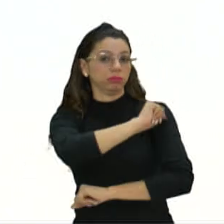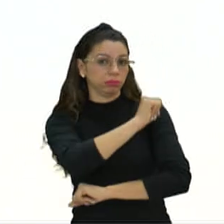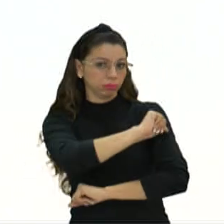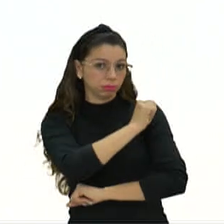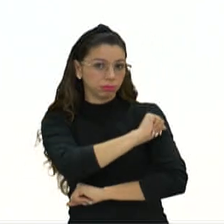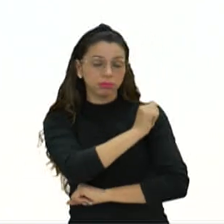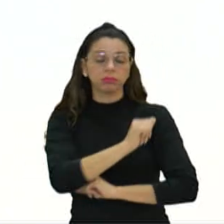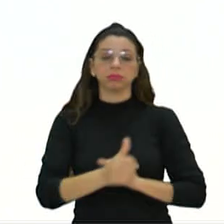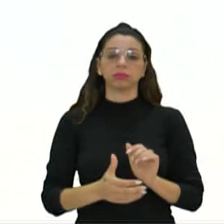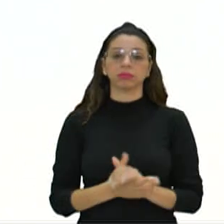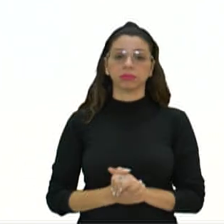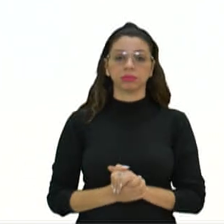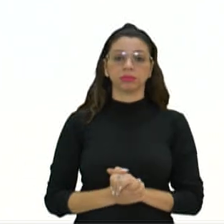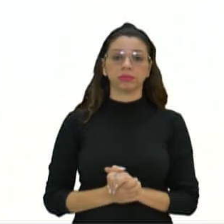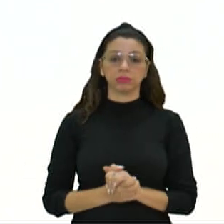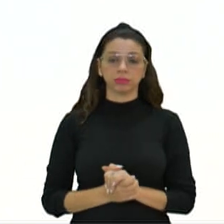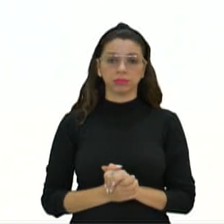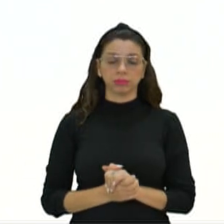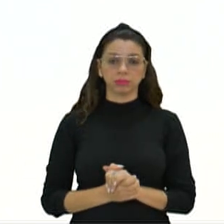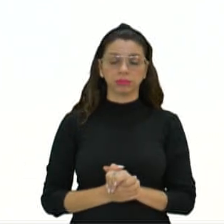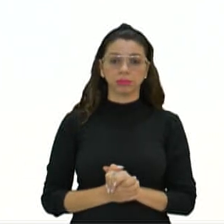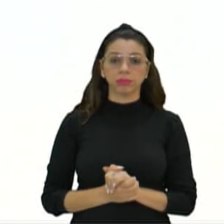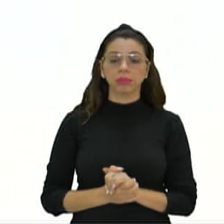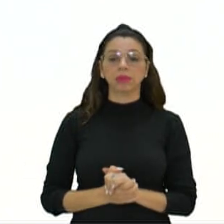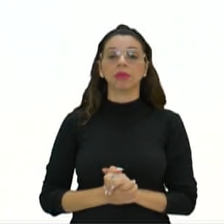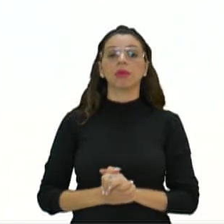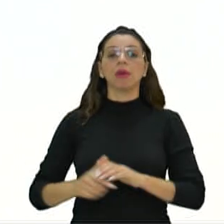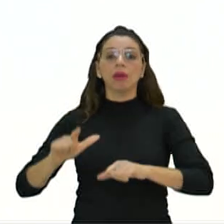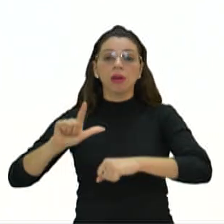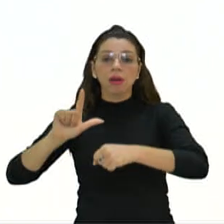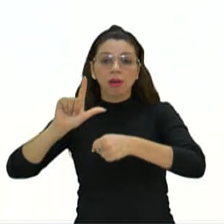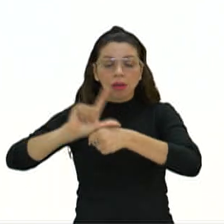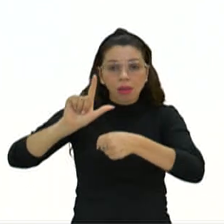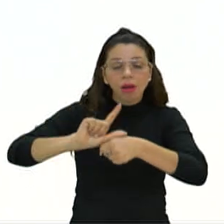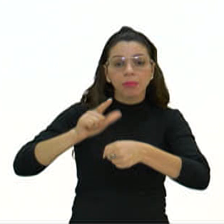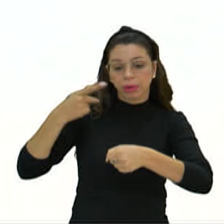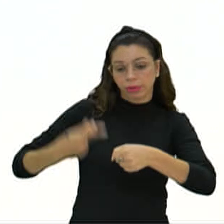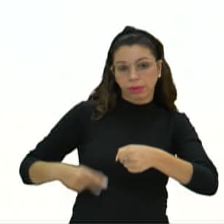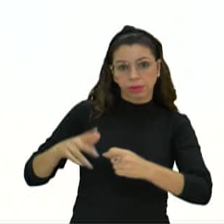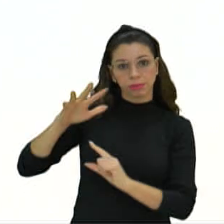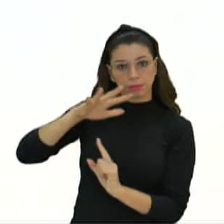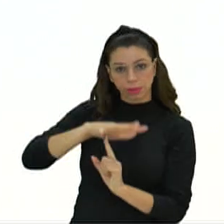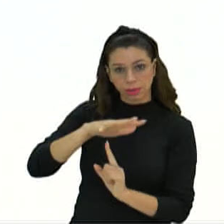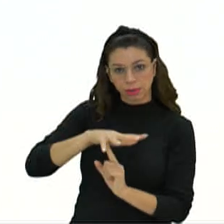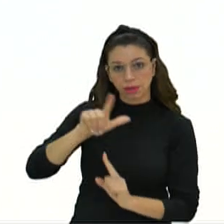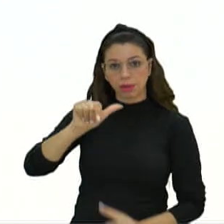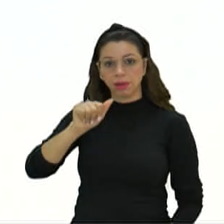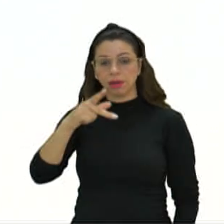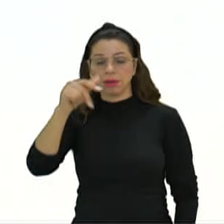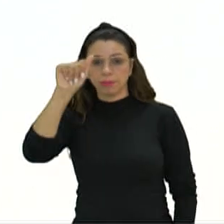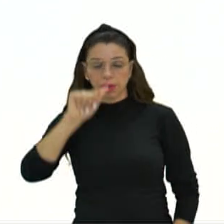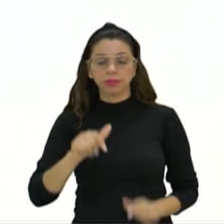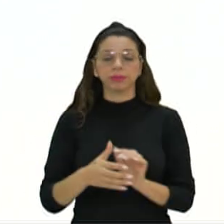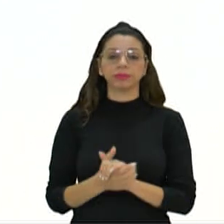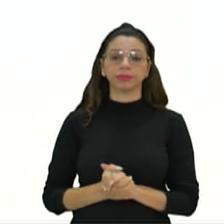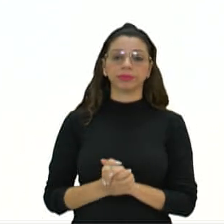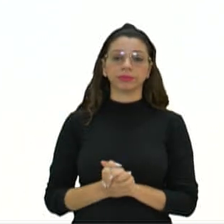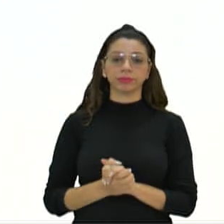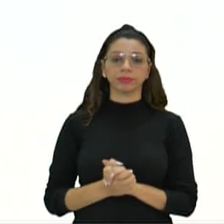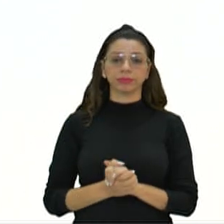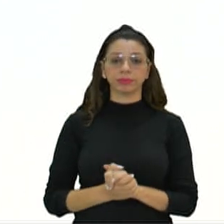Janeiro. A próxima aqui, Lapa, que fica aqui no Paraná, né? Bem aqui pertinho, aqui na região metropolitana de